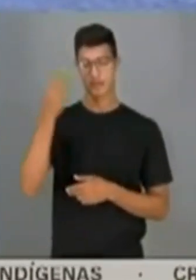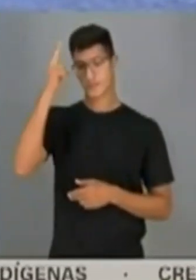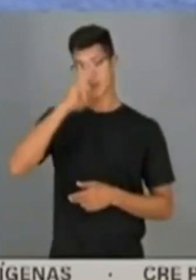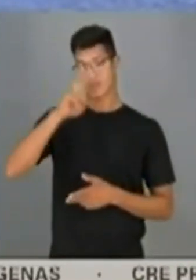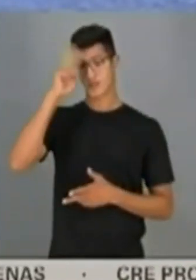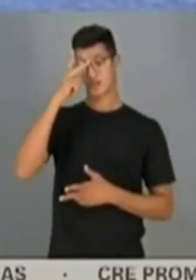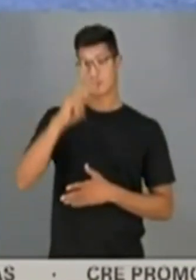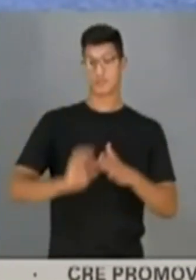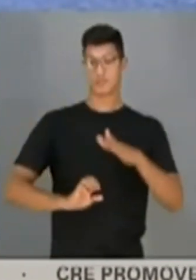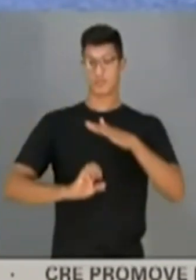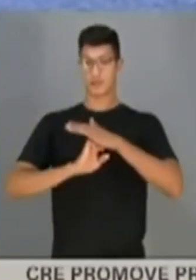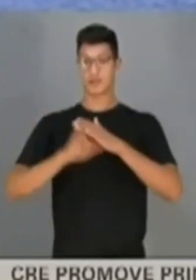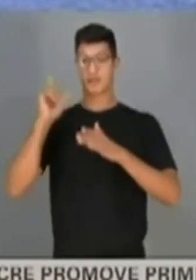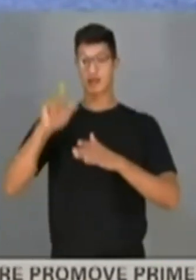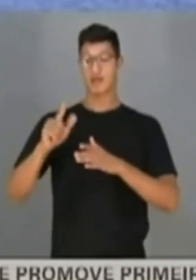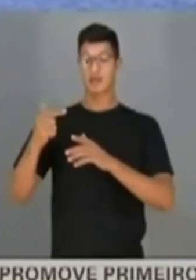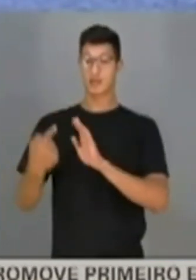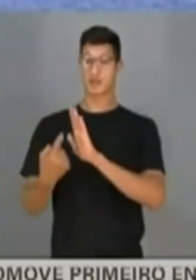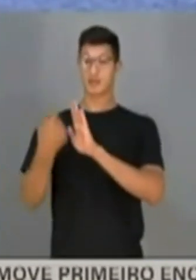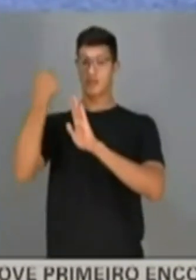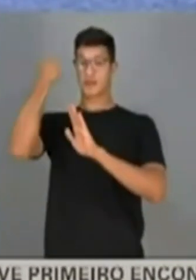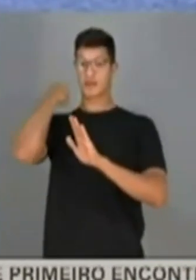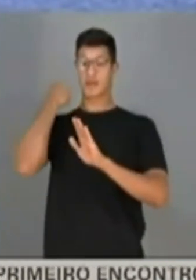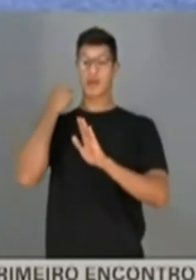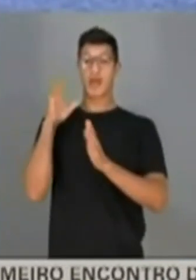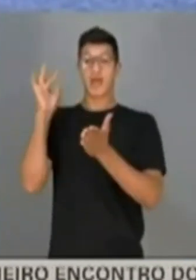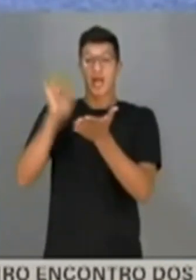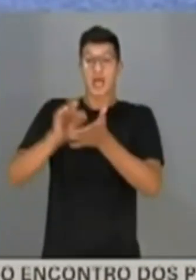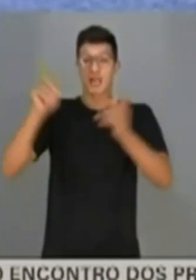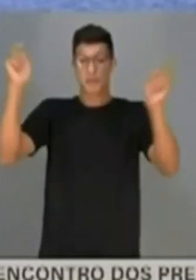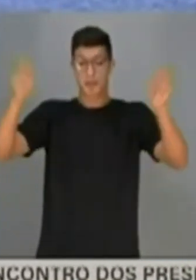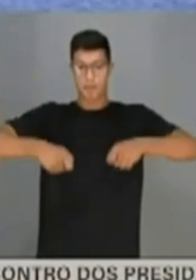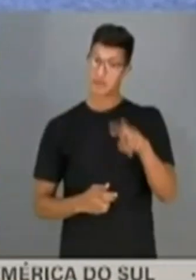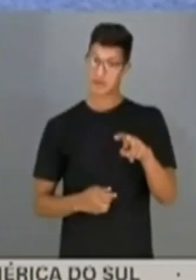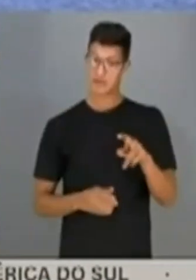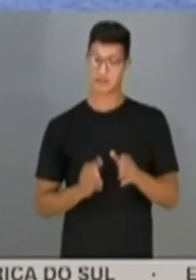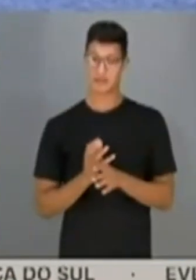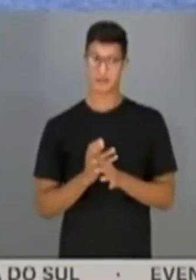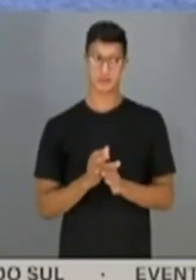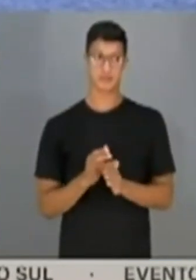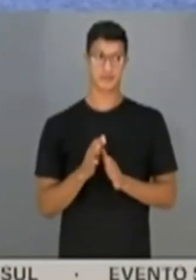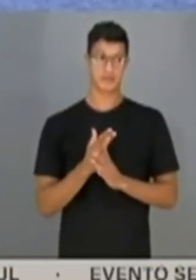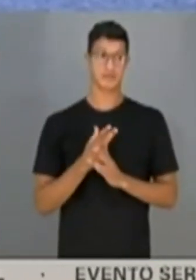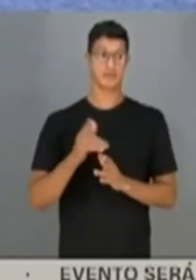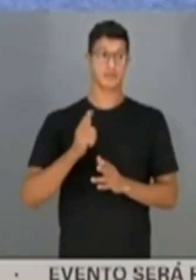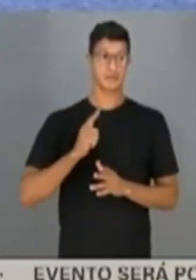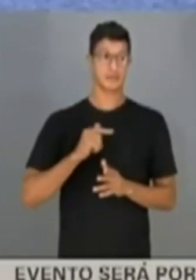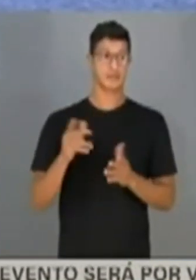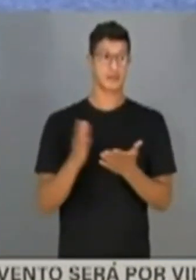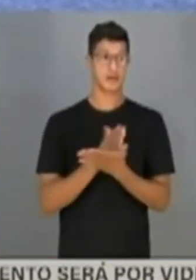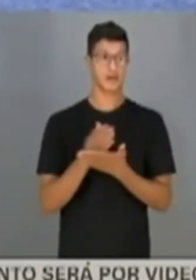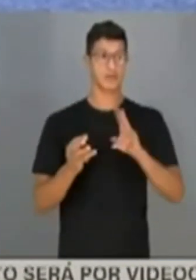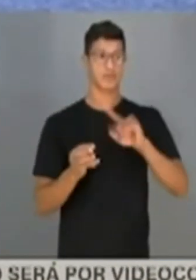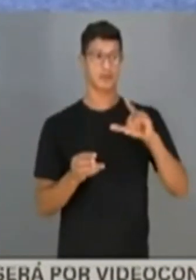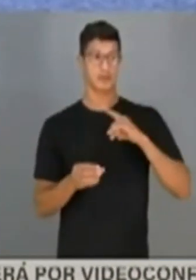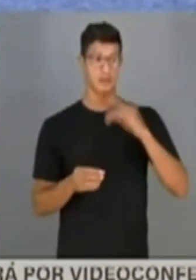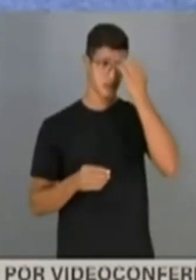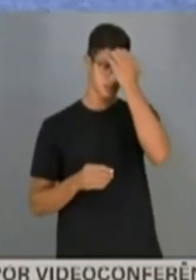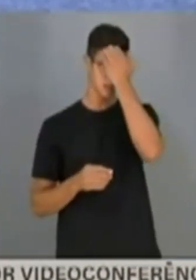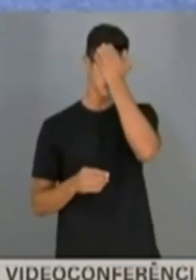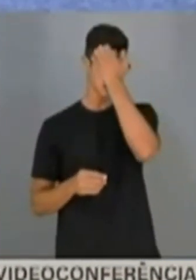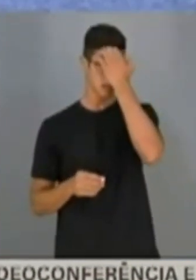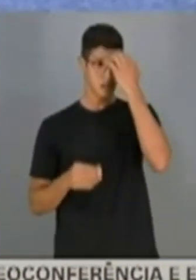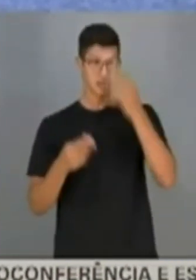história da sua empresa é algo que remete ao realismo mágico. O senhor é presidente de uma companhia com